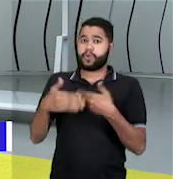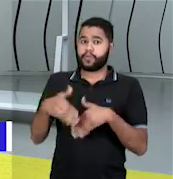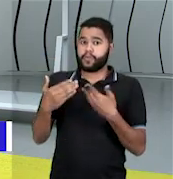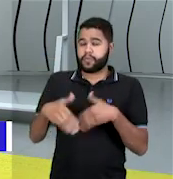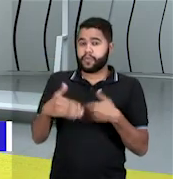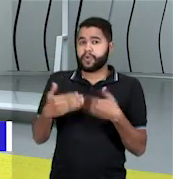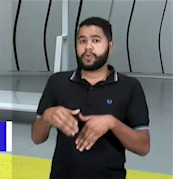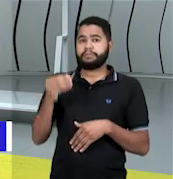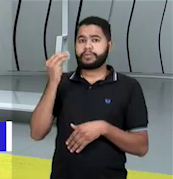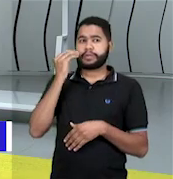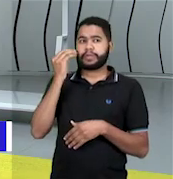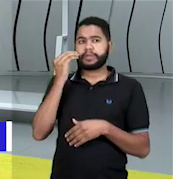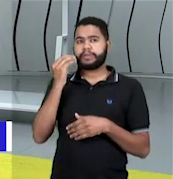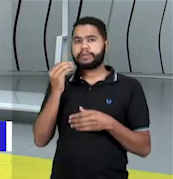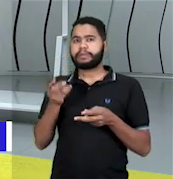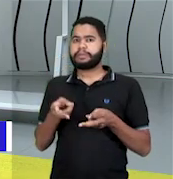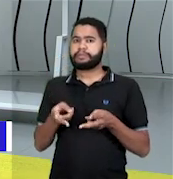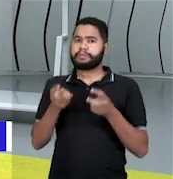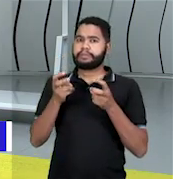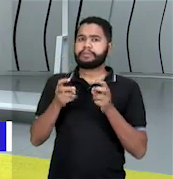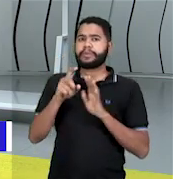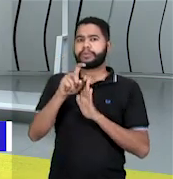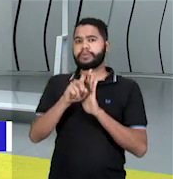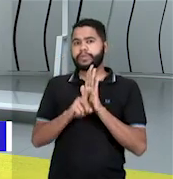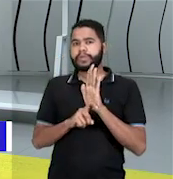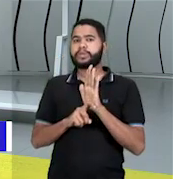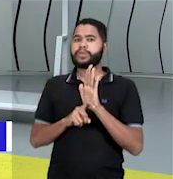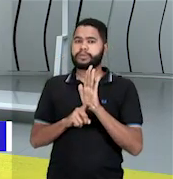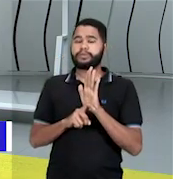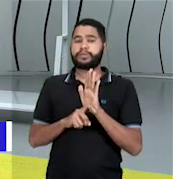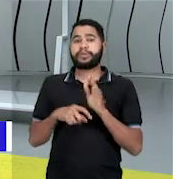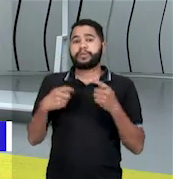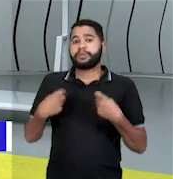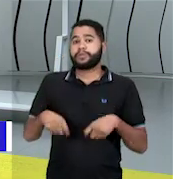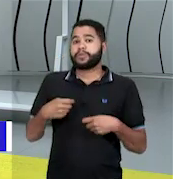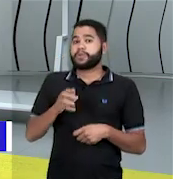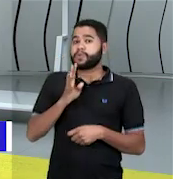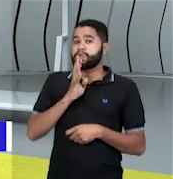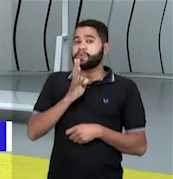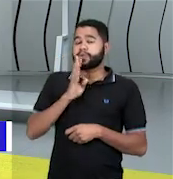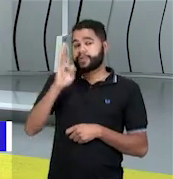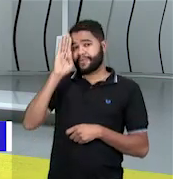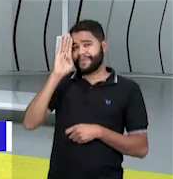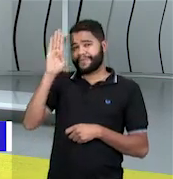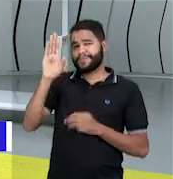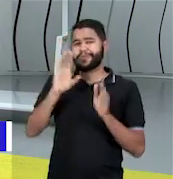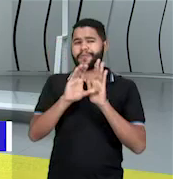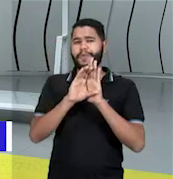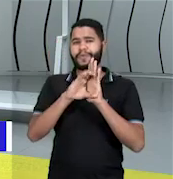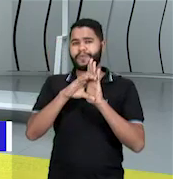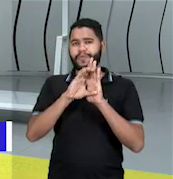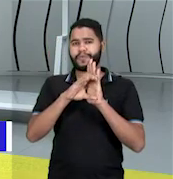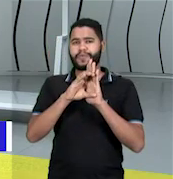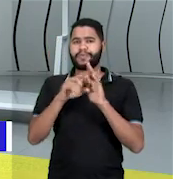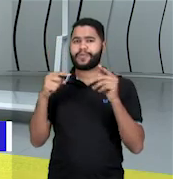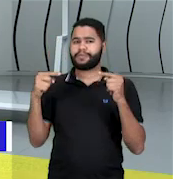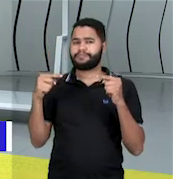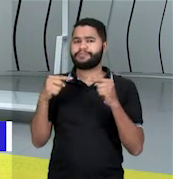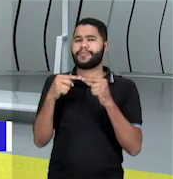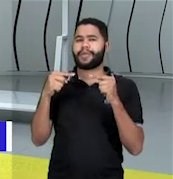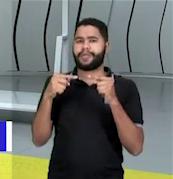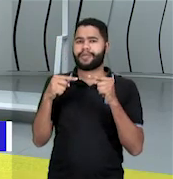for tentar interpretar um texto, um gráfico, é necessário conhecer os principais conceitos em relação à